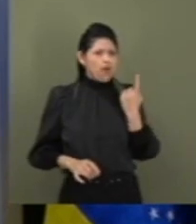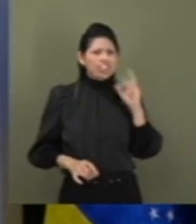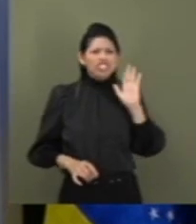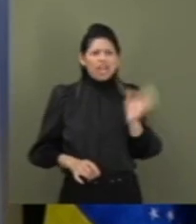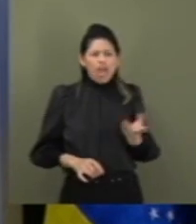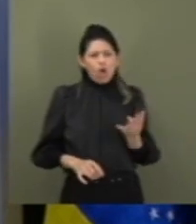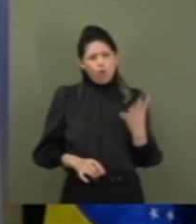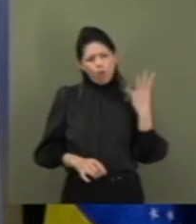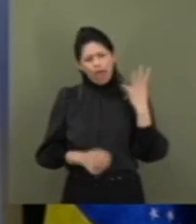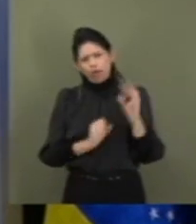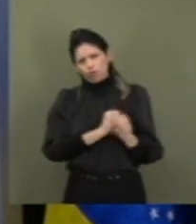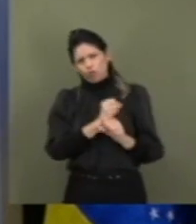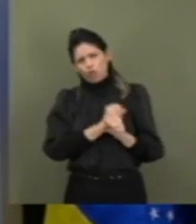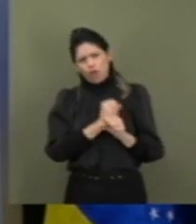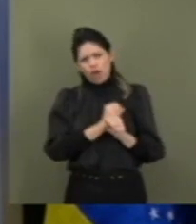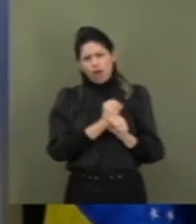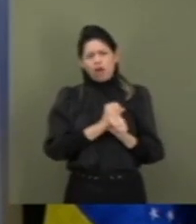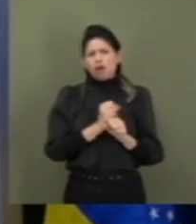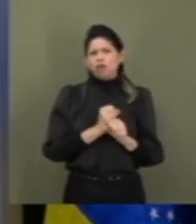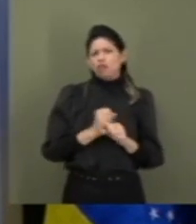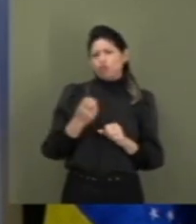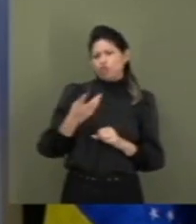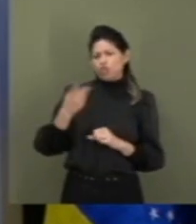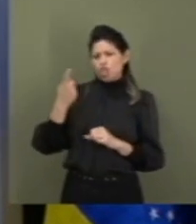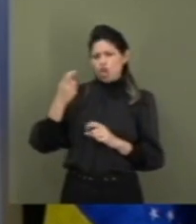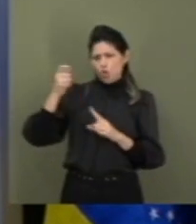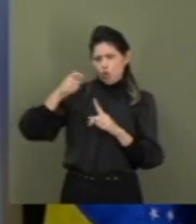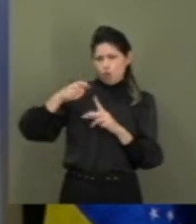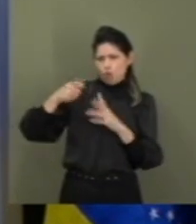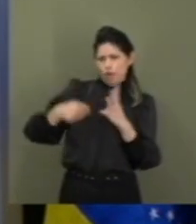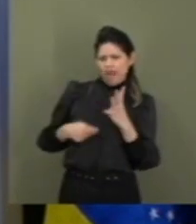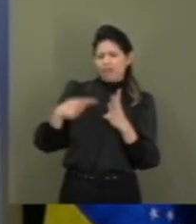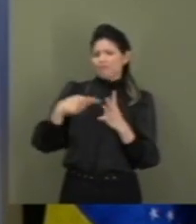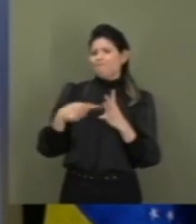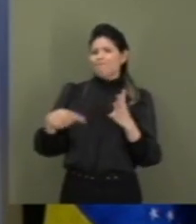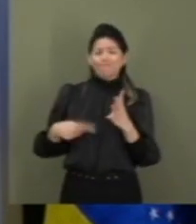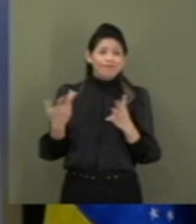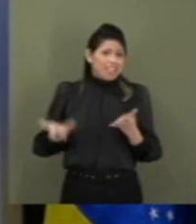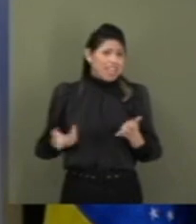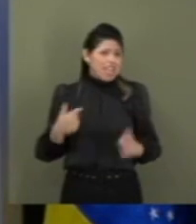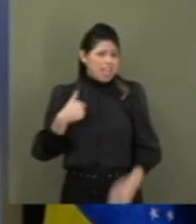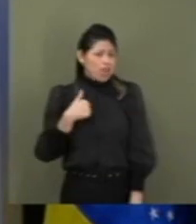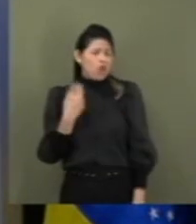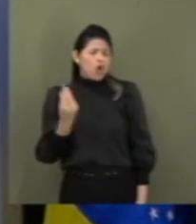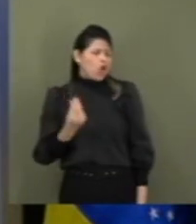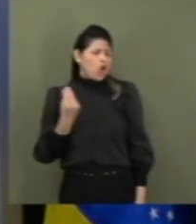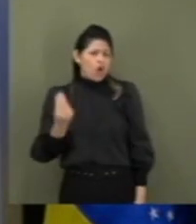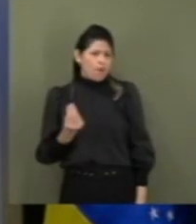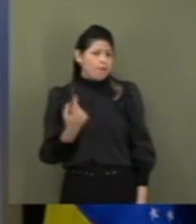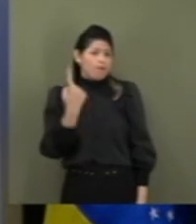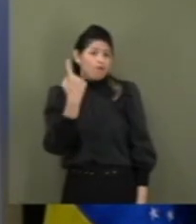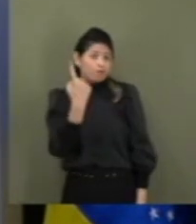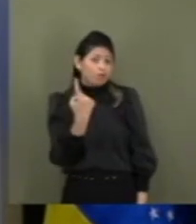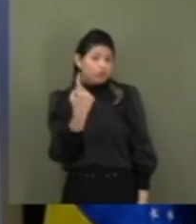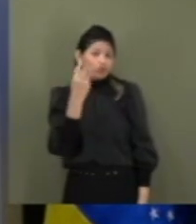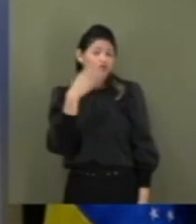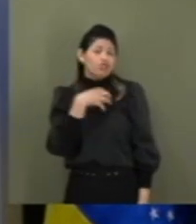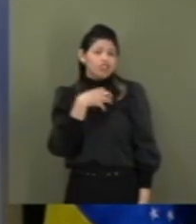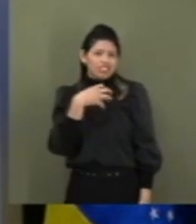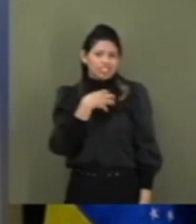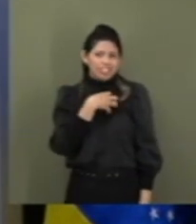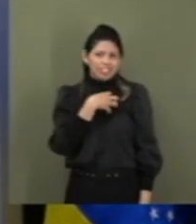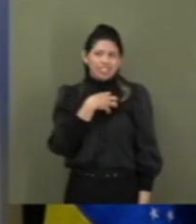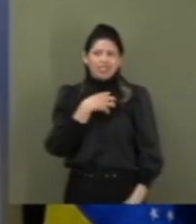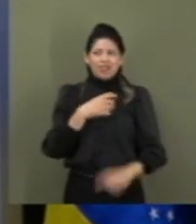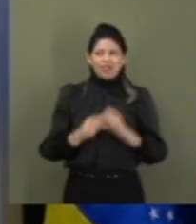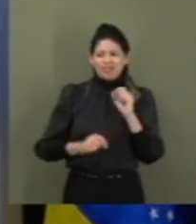4 meses, e eu não tenho a menor dúvida, você, brasileiro está nos assistindo, só tem uma maneira. No ponto que nós chegamos,